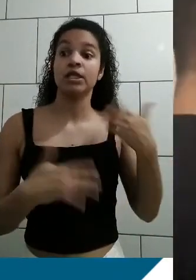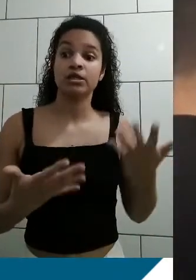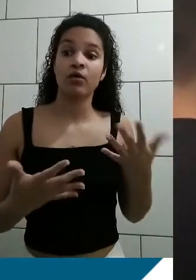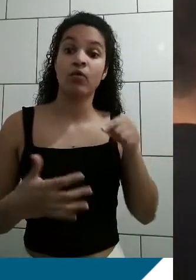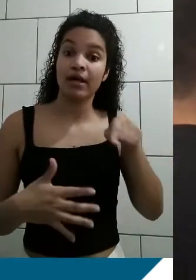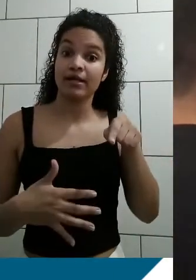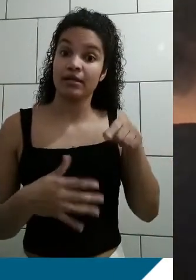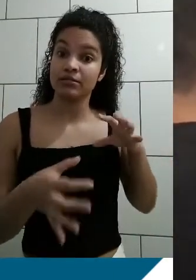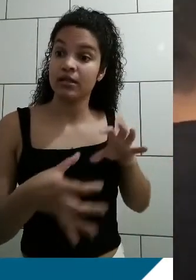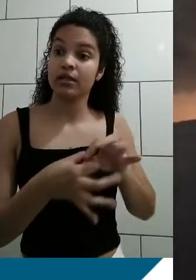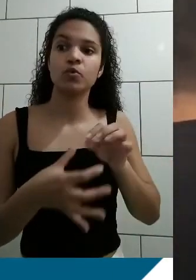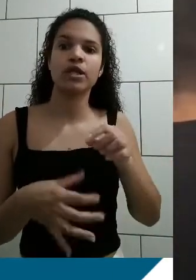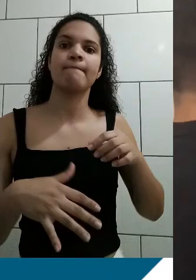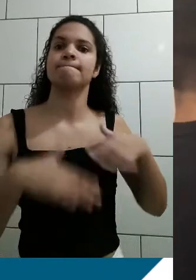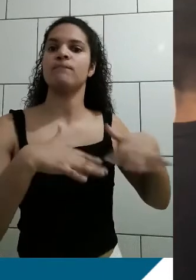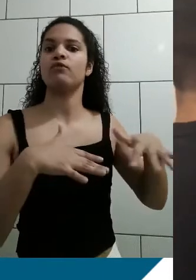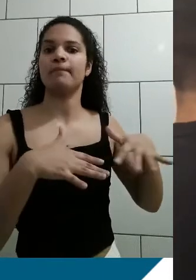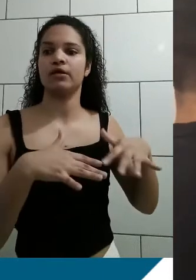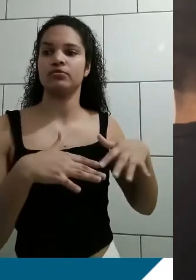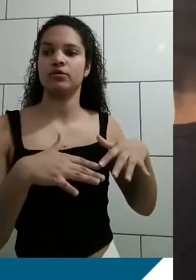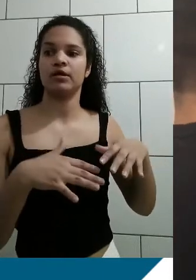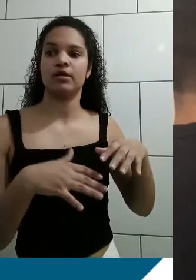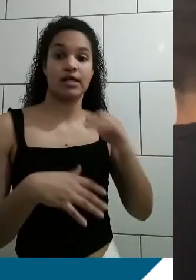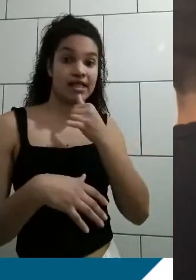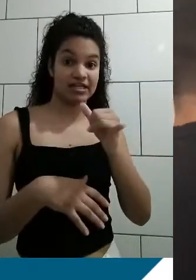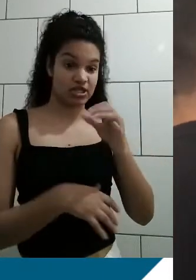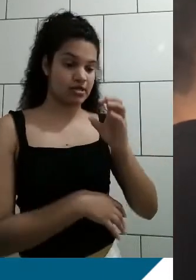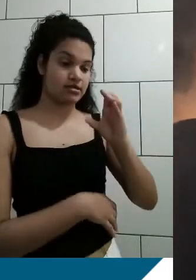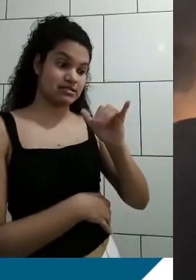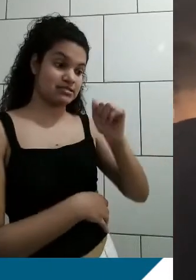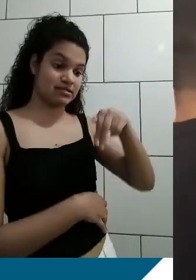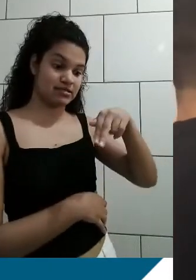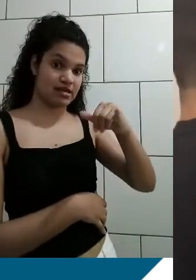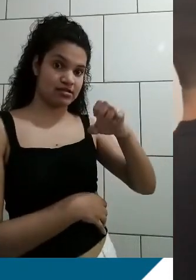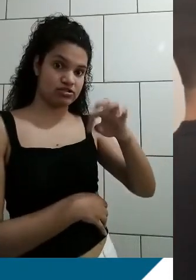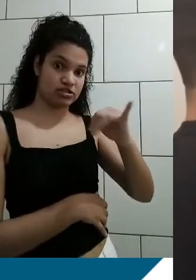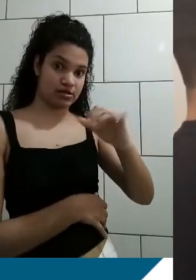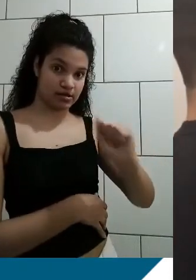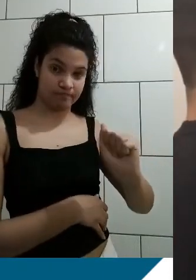cinética. Se eu considerar esse corpo numa certa altura, que não é essa mais,